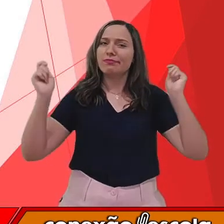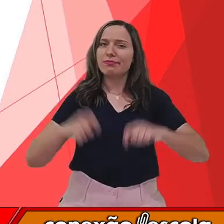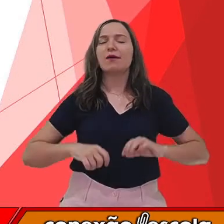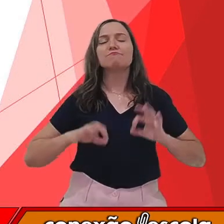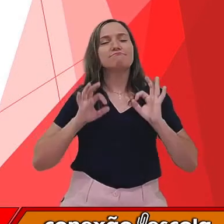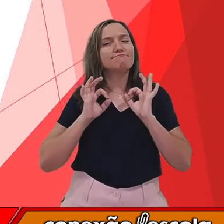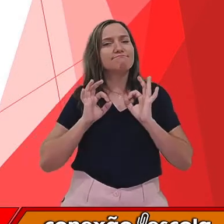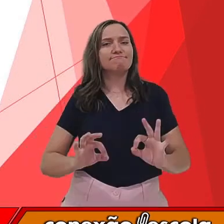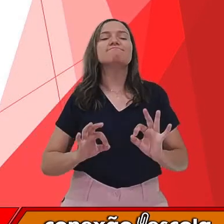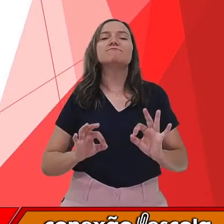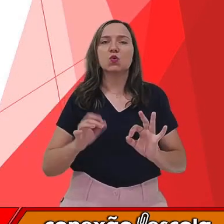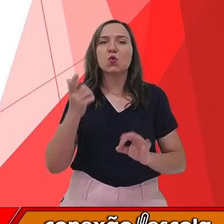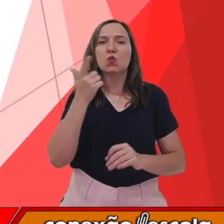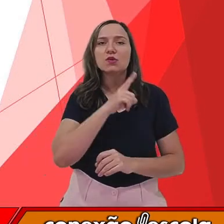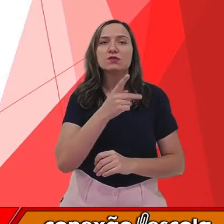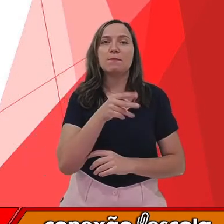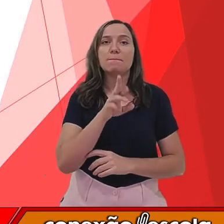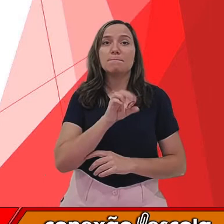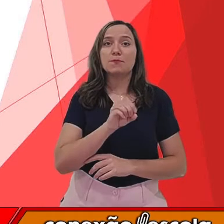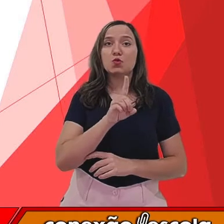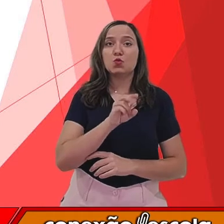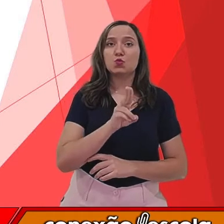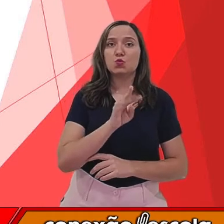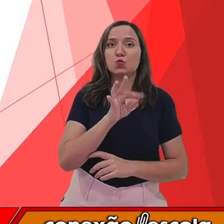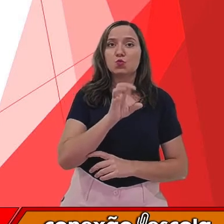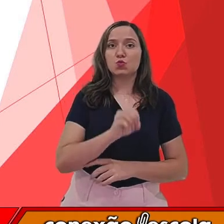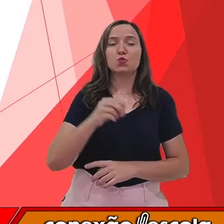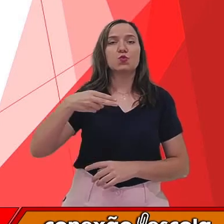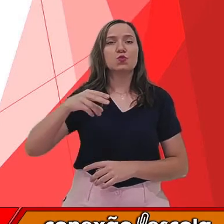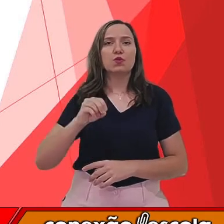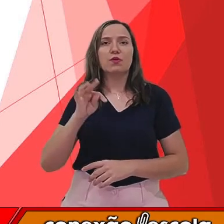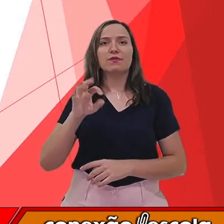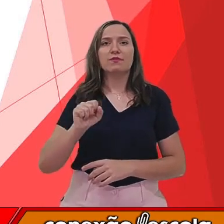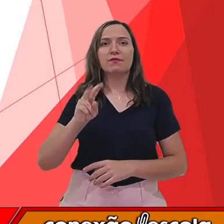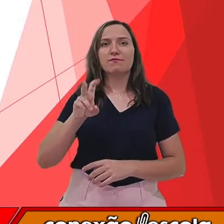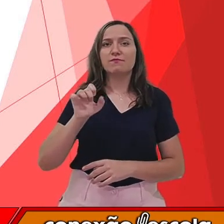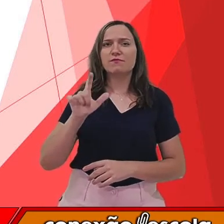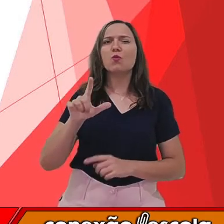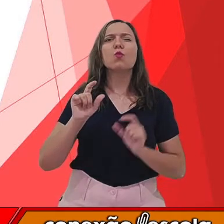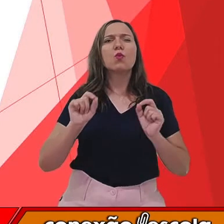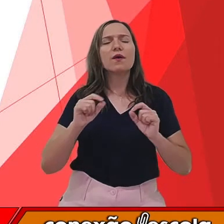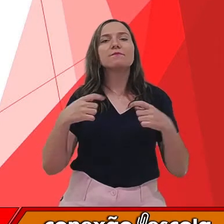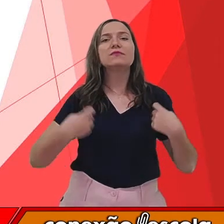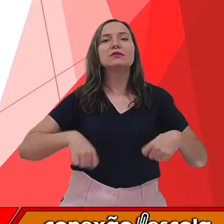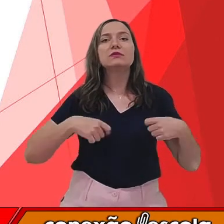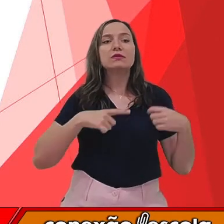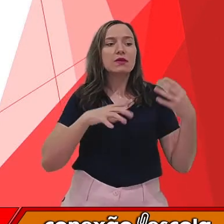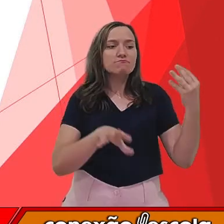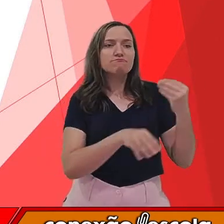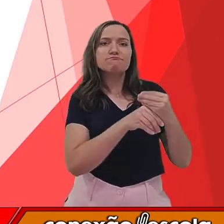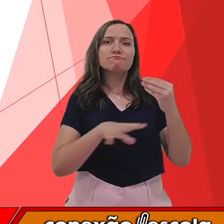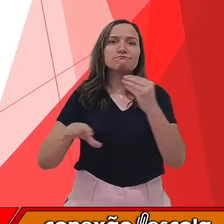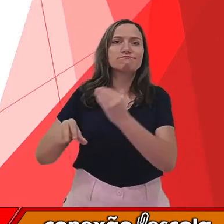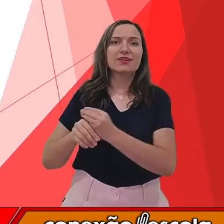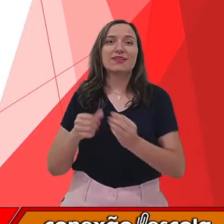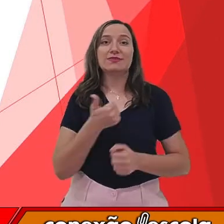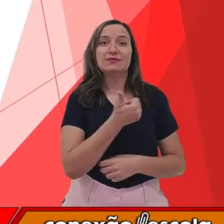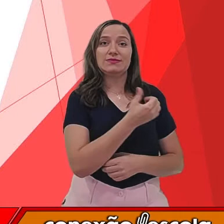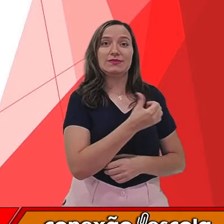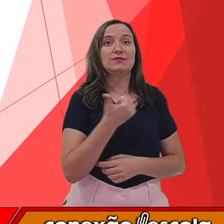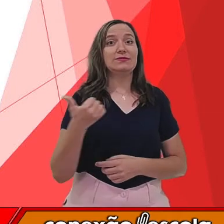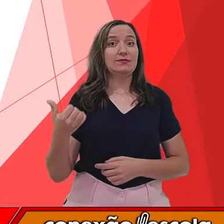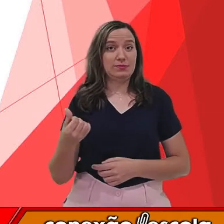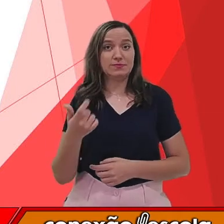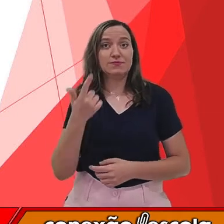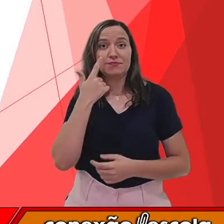utilizar o meu produto notável que eu preciso adicionar 16 em cada um dos lados e adicionando